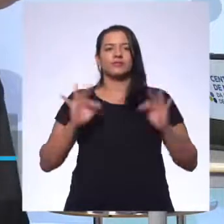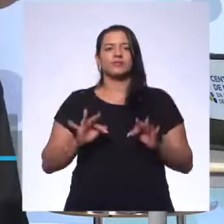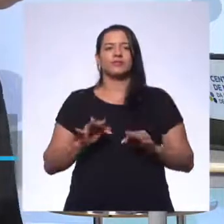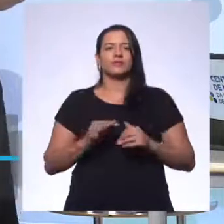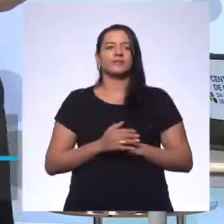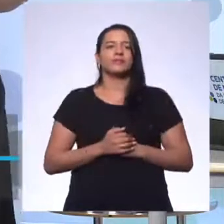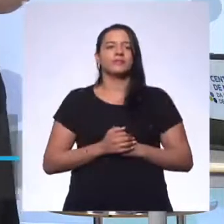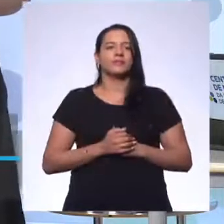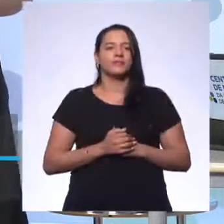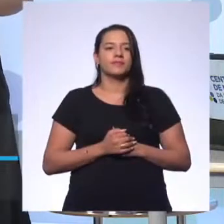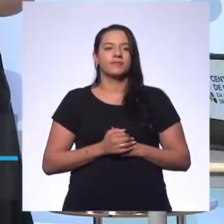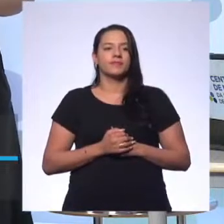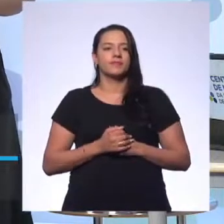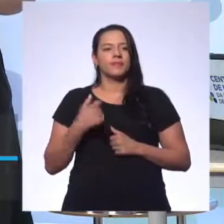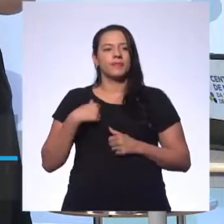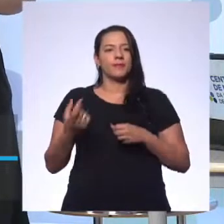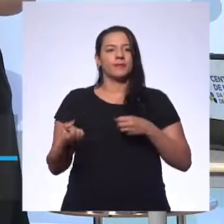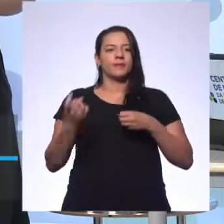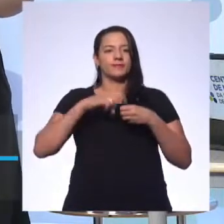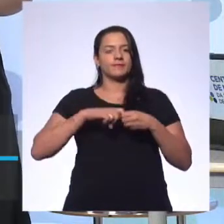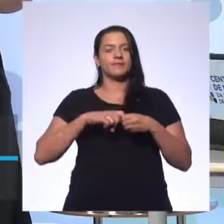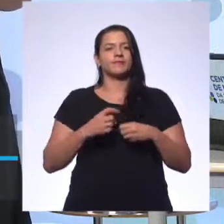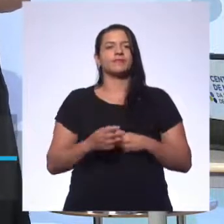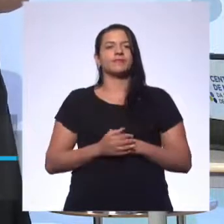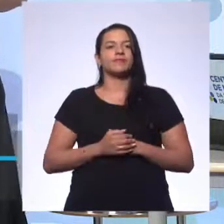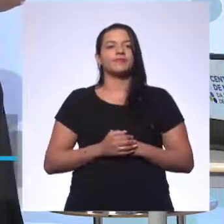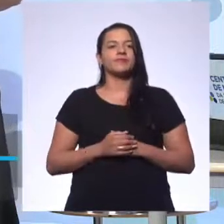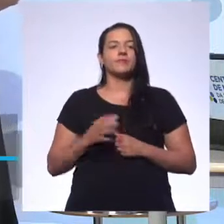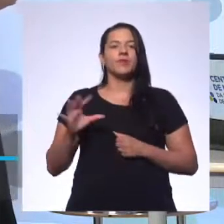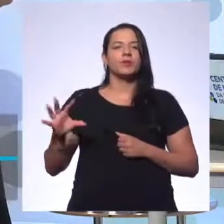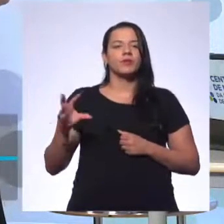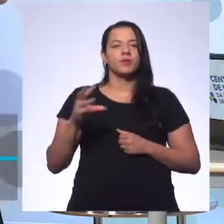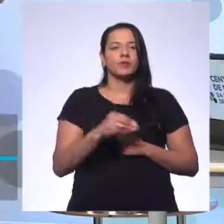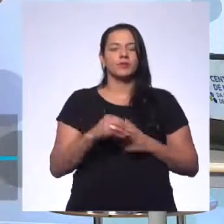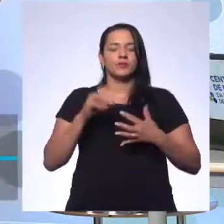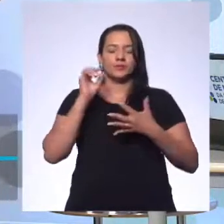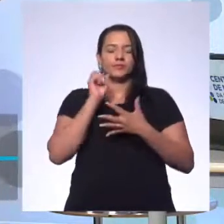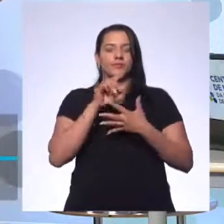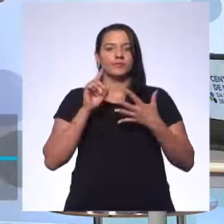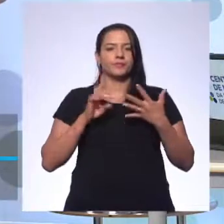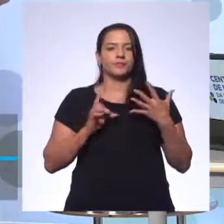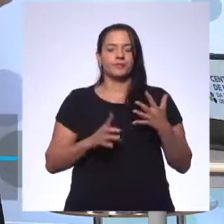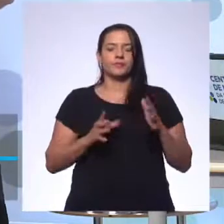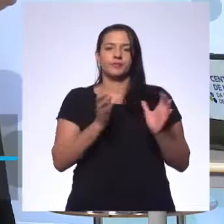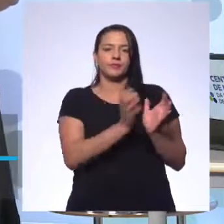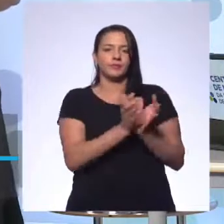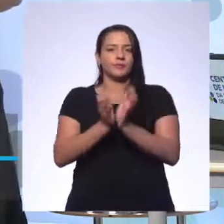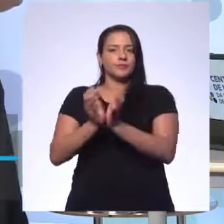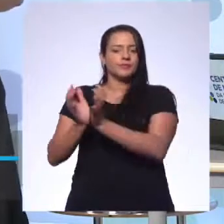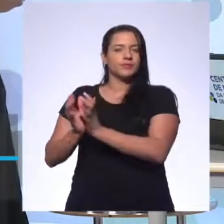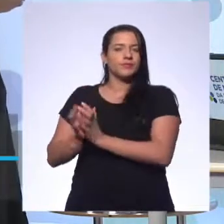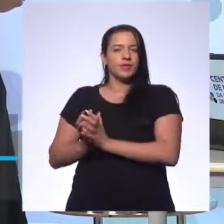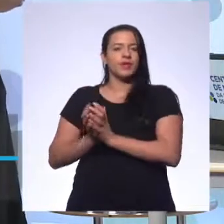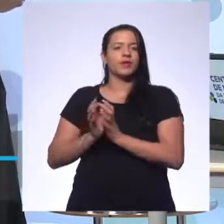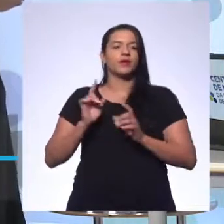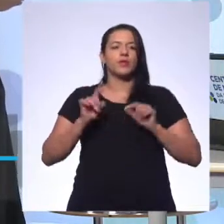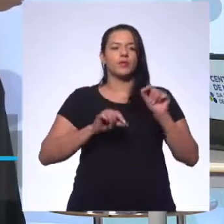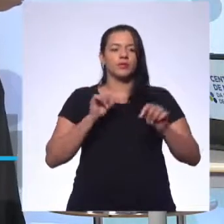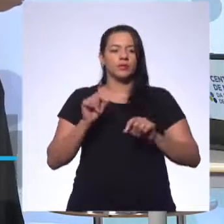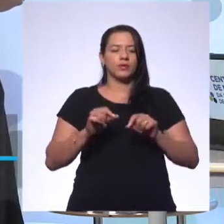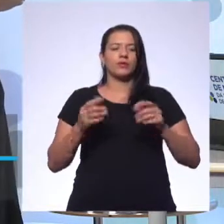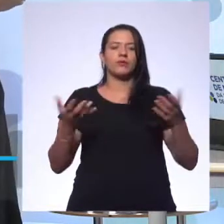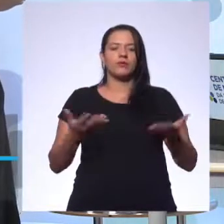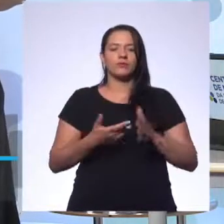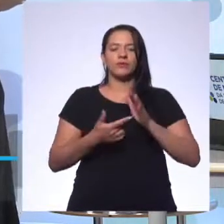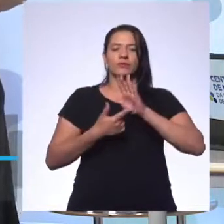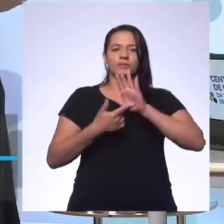aulas. Então, ó, voltando aqui, né? Quando a gente fala nesses critérios aí de classificação, foi proposto, né,